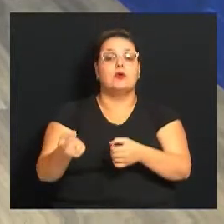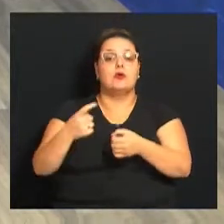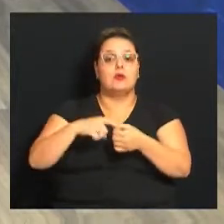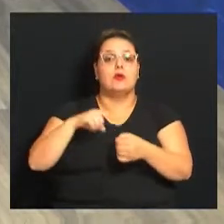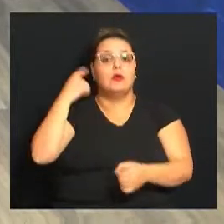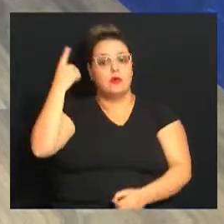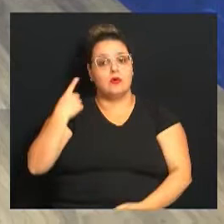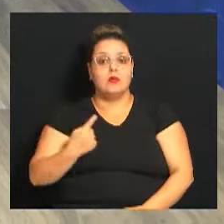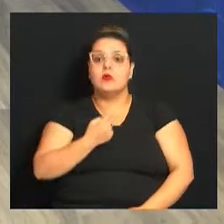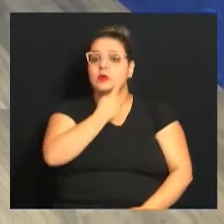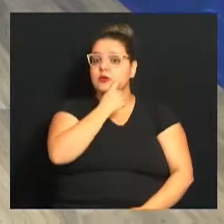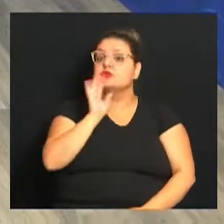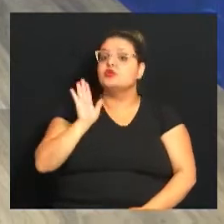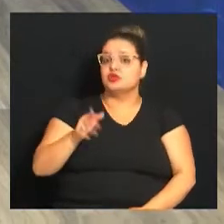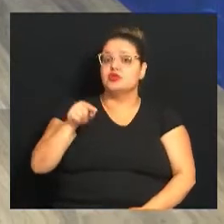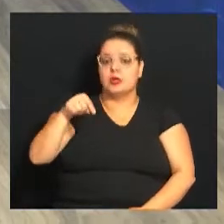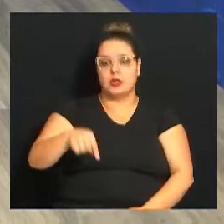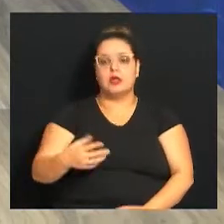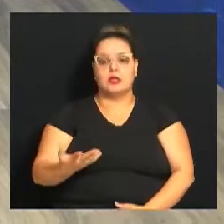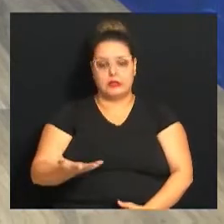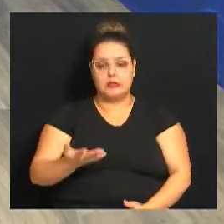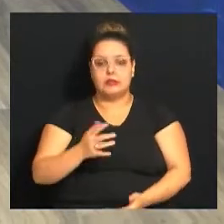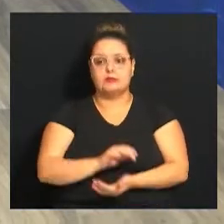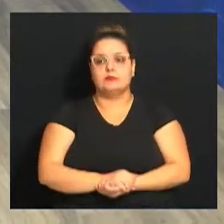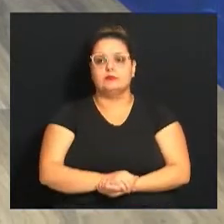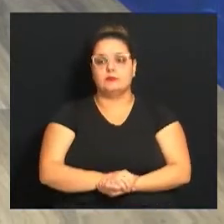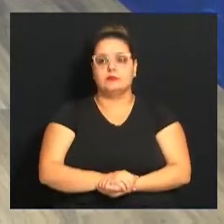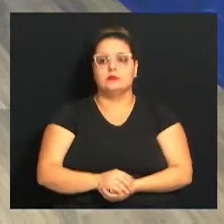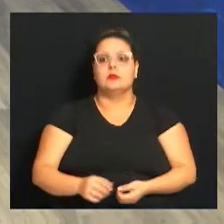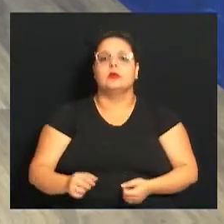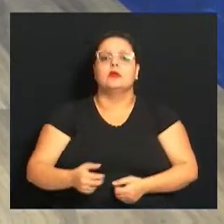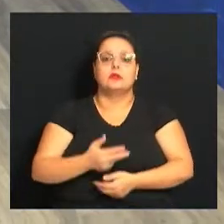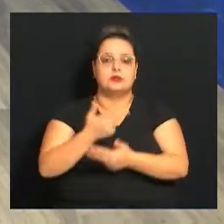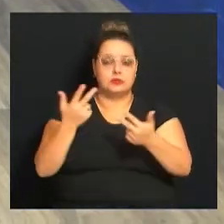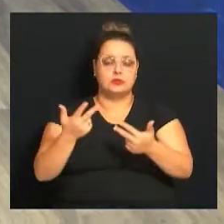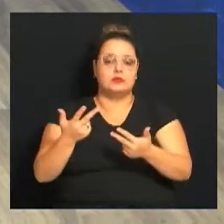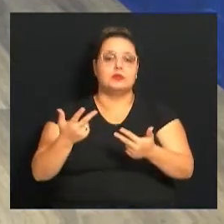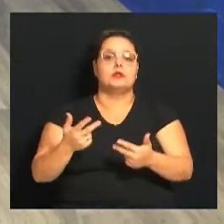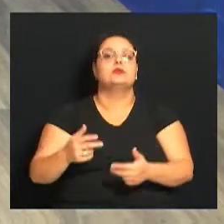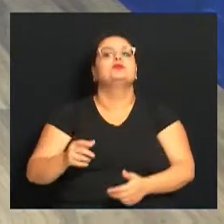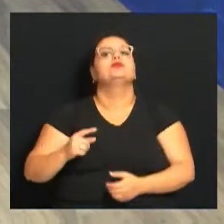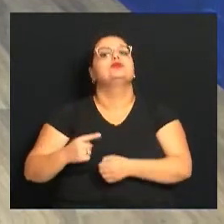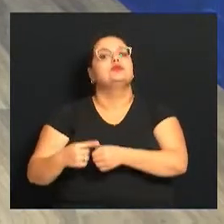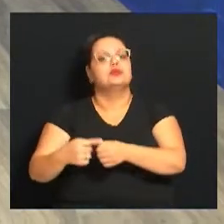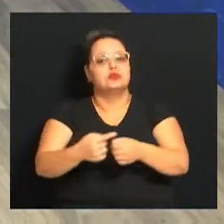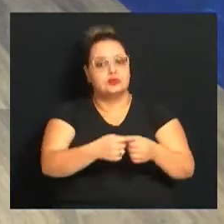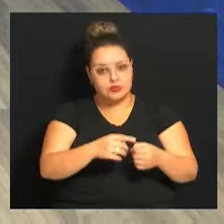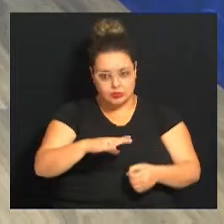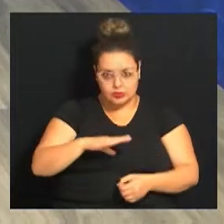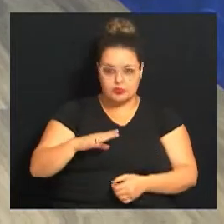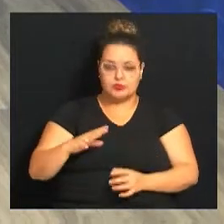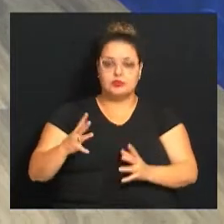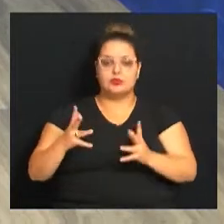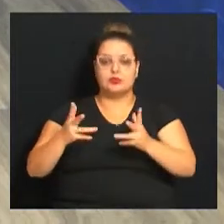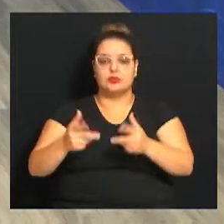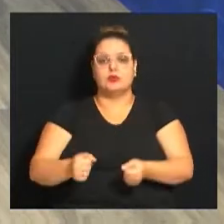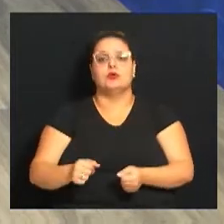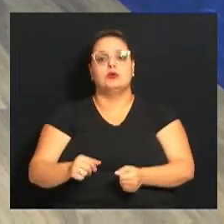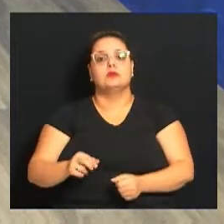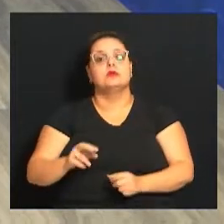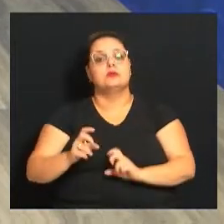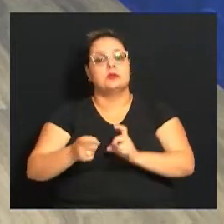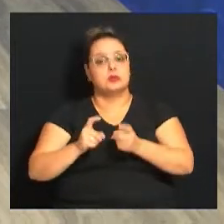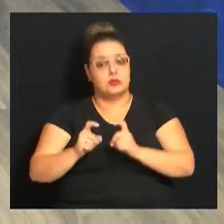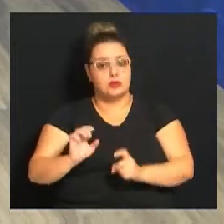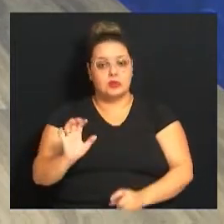está aqui nos nossos estúdios. Ela vem com as notícias da Metrópole de Campinas, repercutindo a reunião extraordinária que